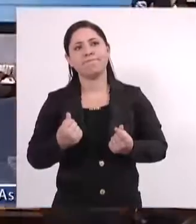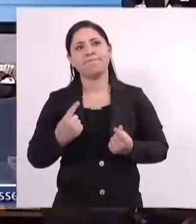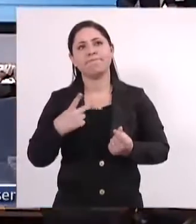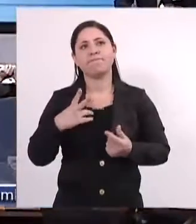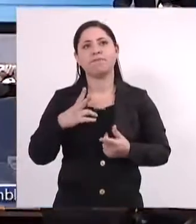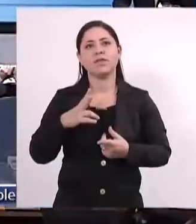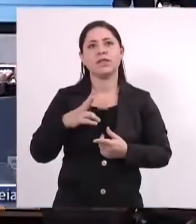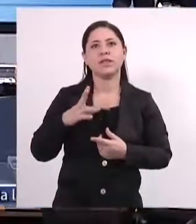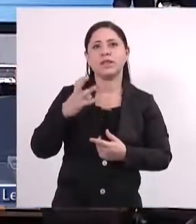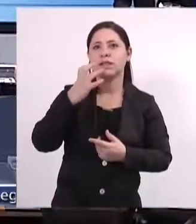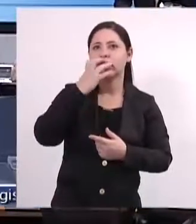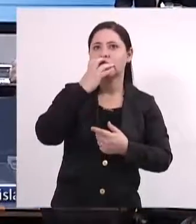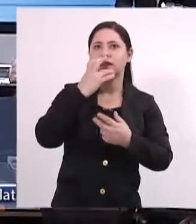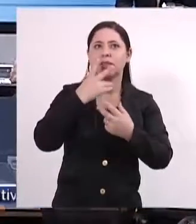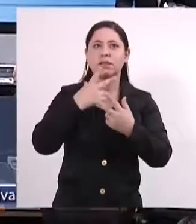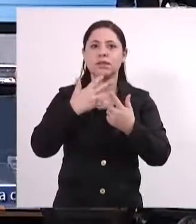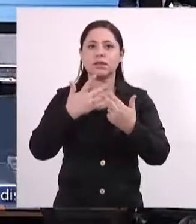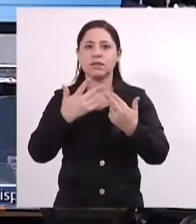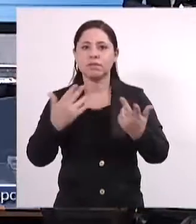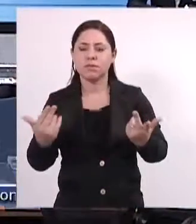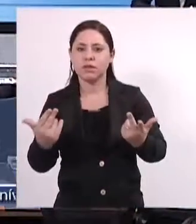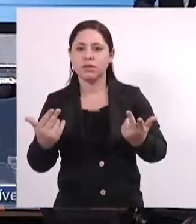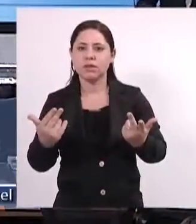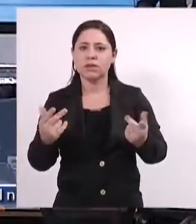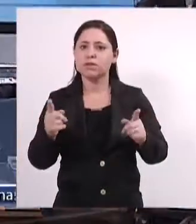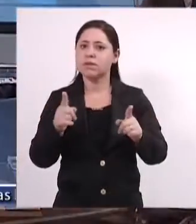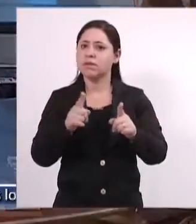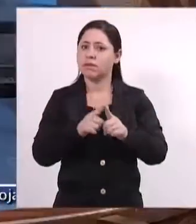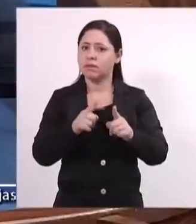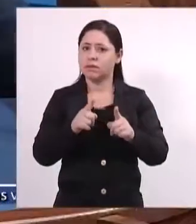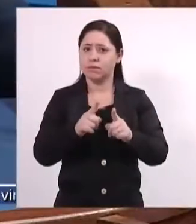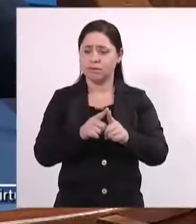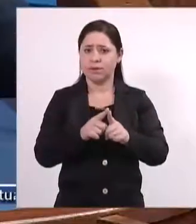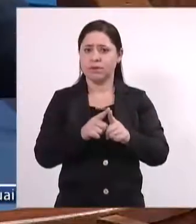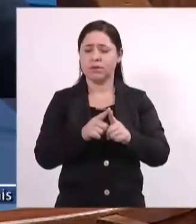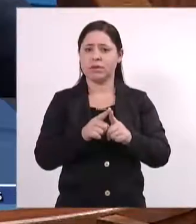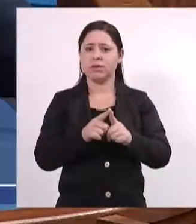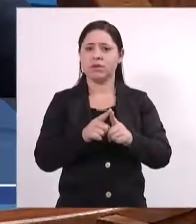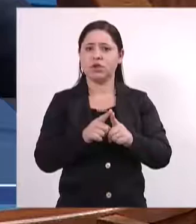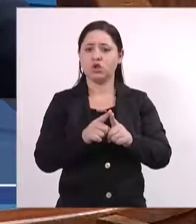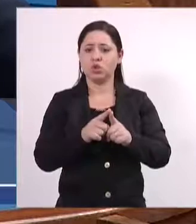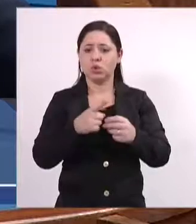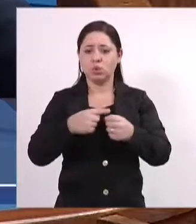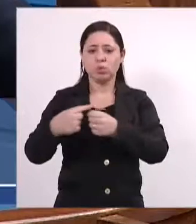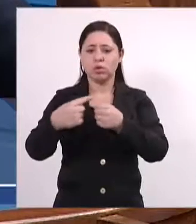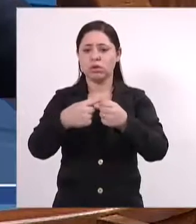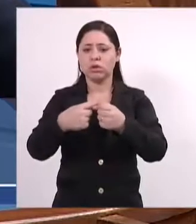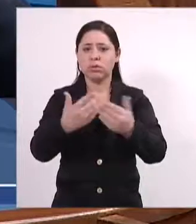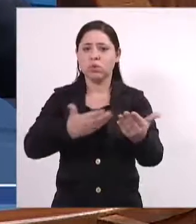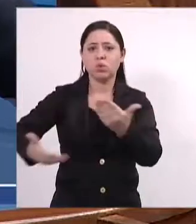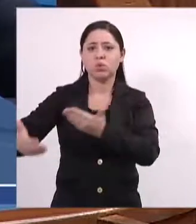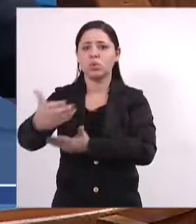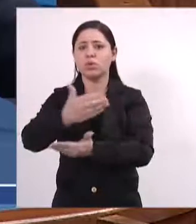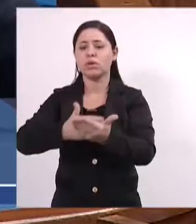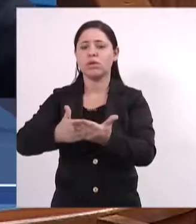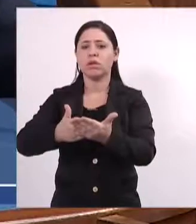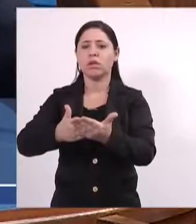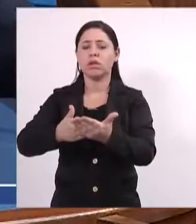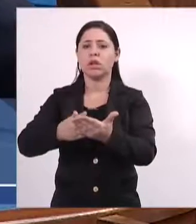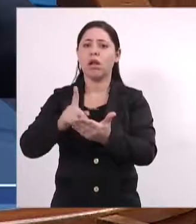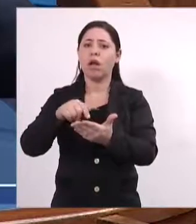animal e também a questão dos consórcios intermunicipais